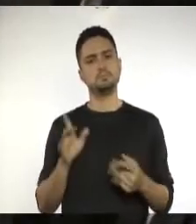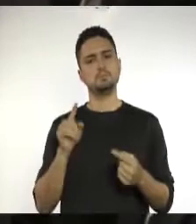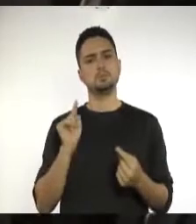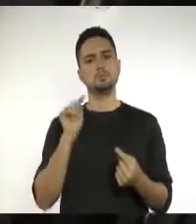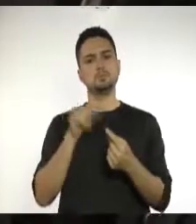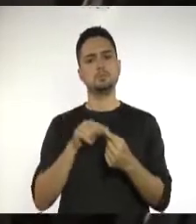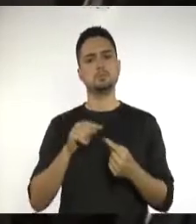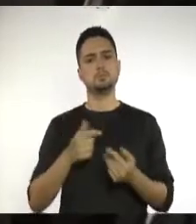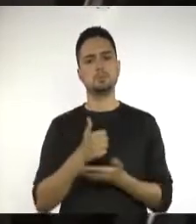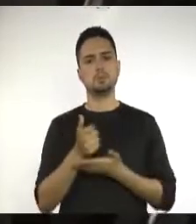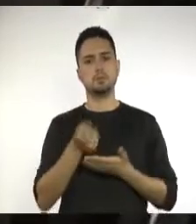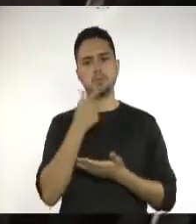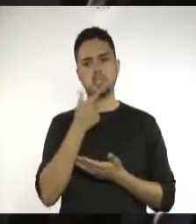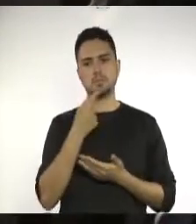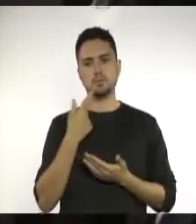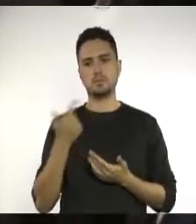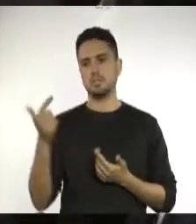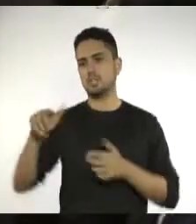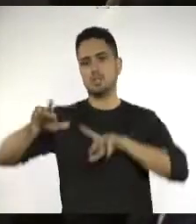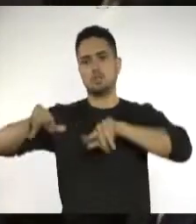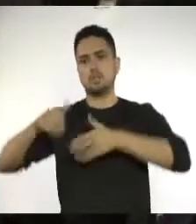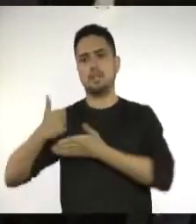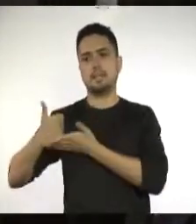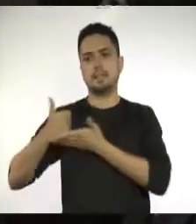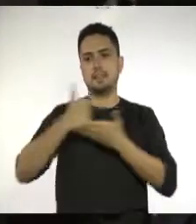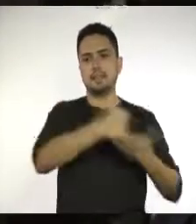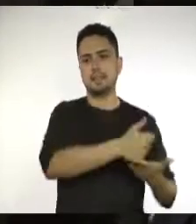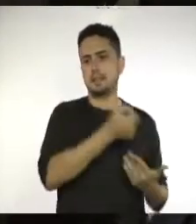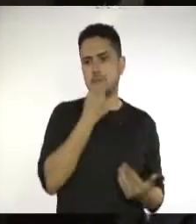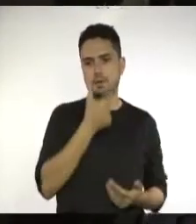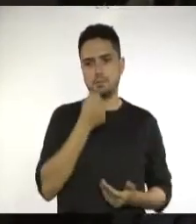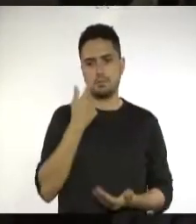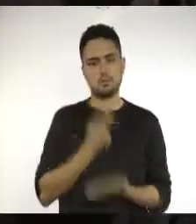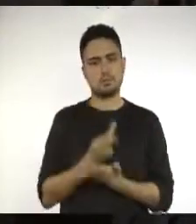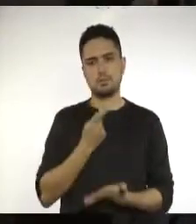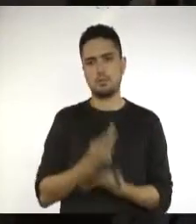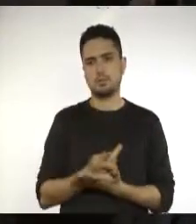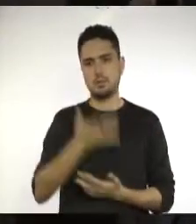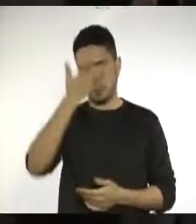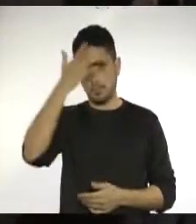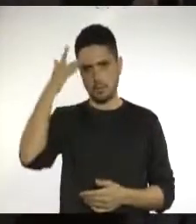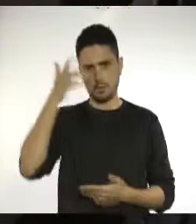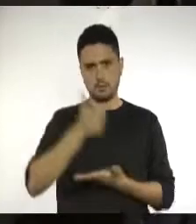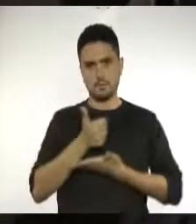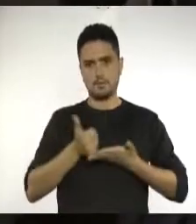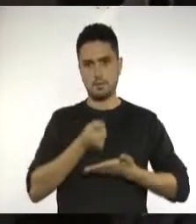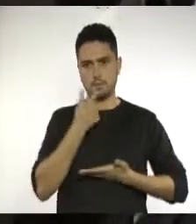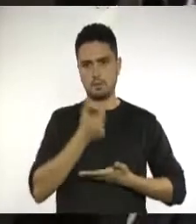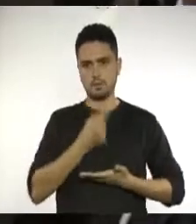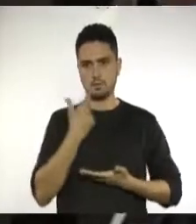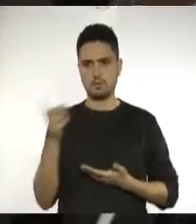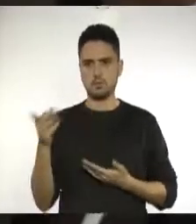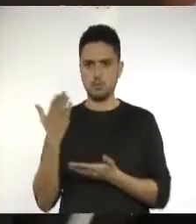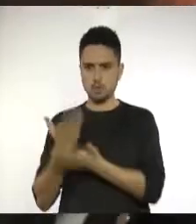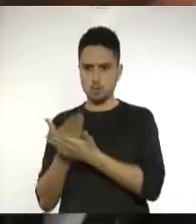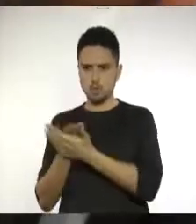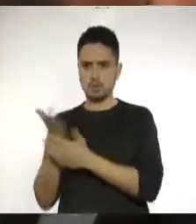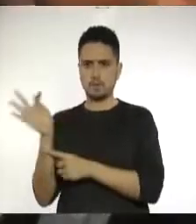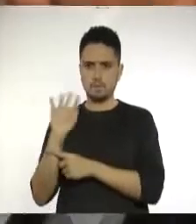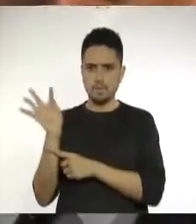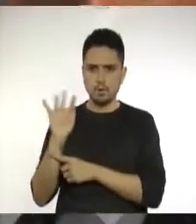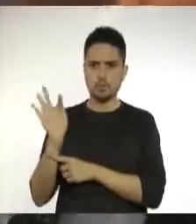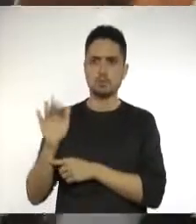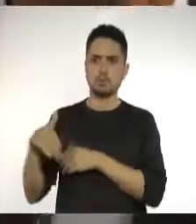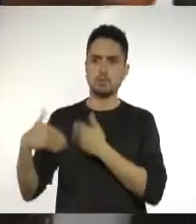mero entregador de medicamentos. O farmacêutico cumpre um papel fundamental na orientação